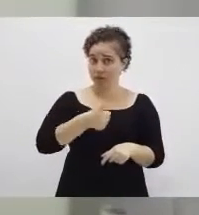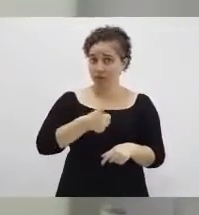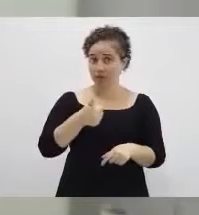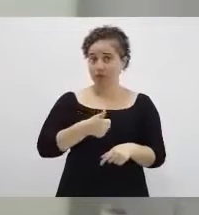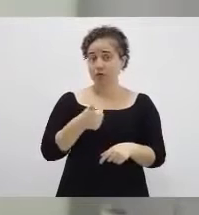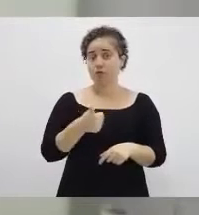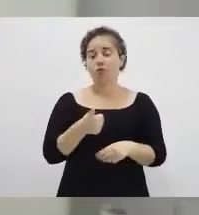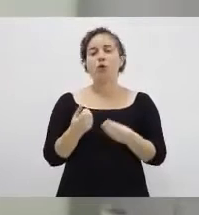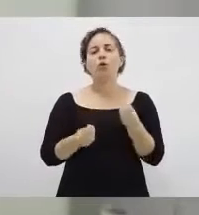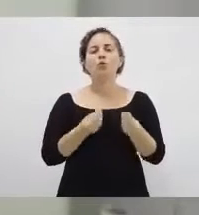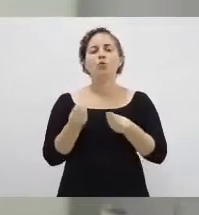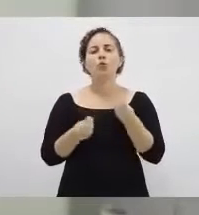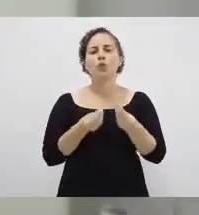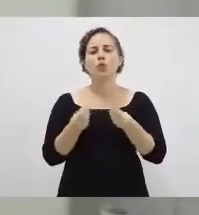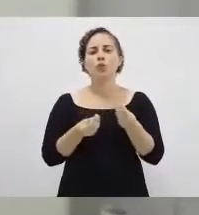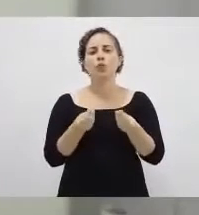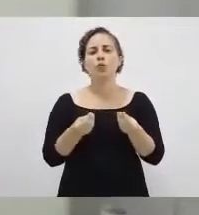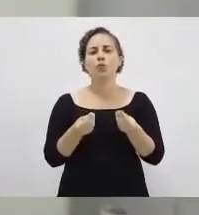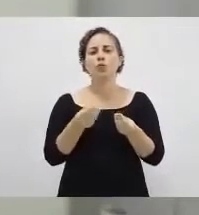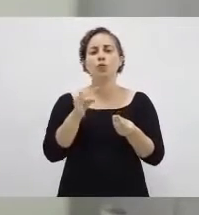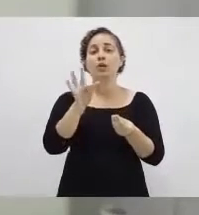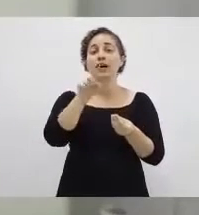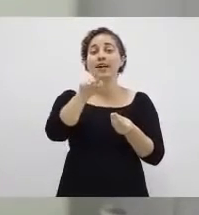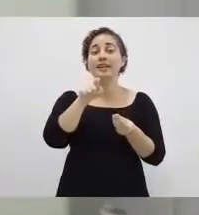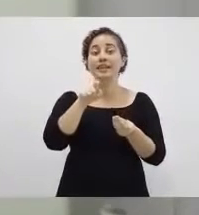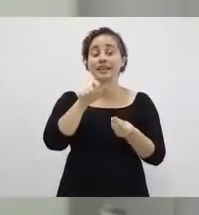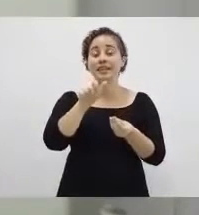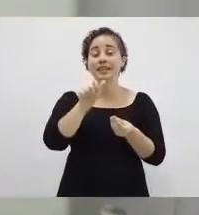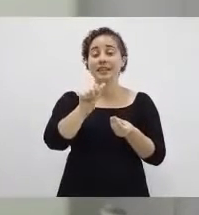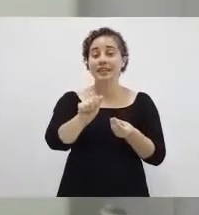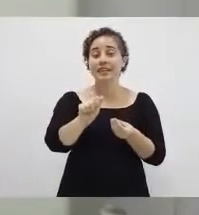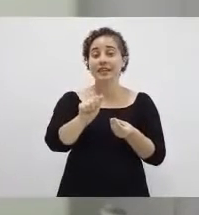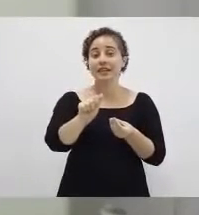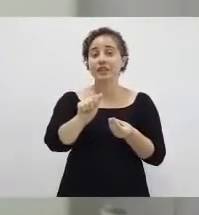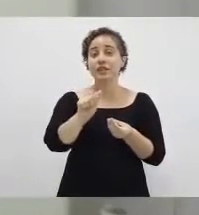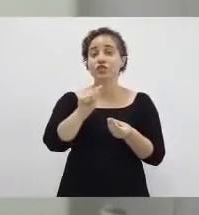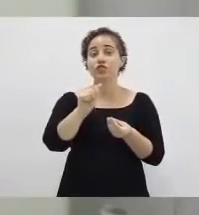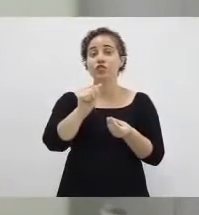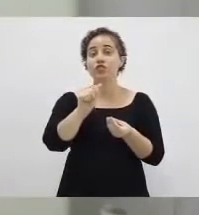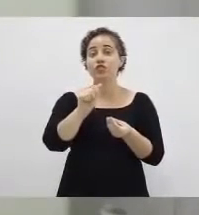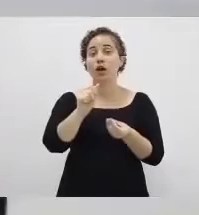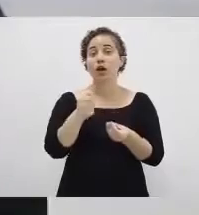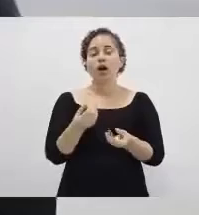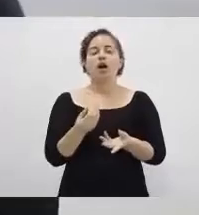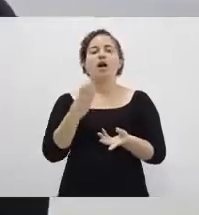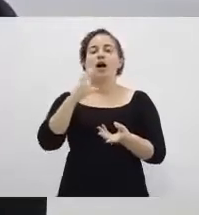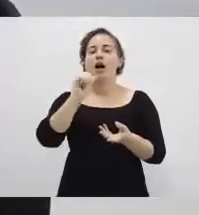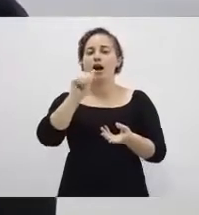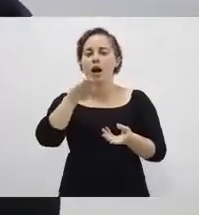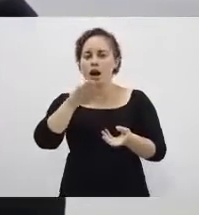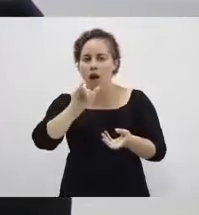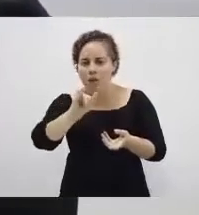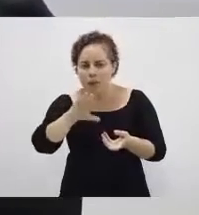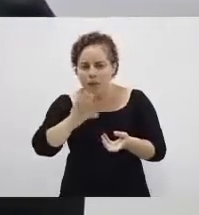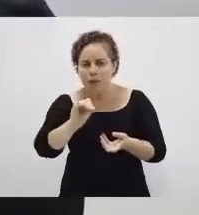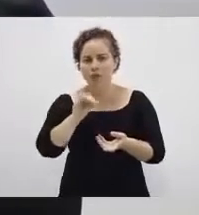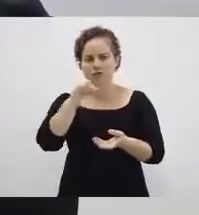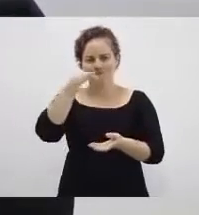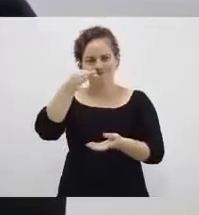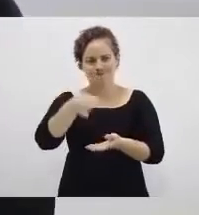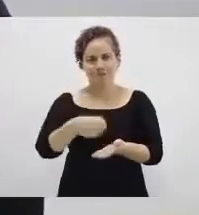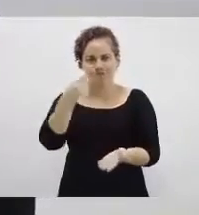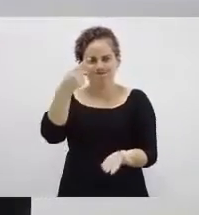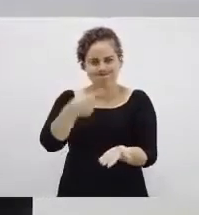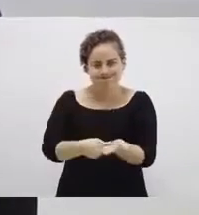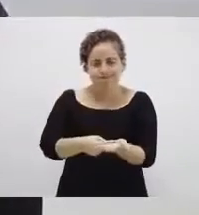o funcionamento da taxa, qual é o funcionamento do regime de câmbio fixo? No regime de câmbio fixo,